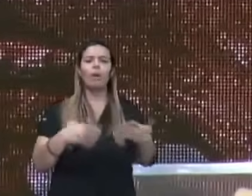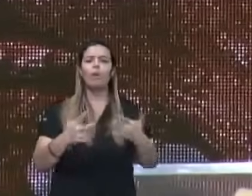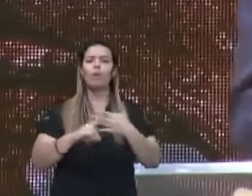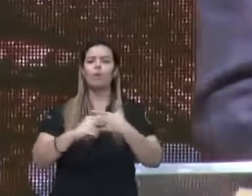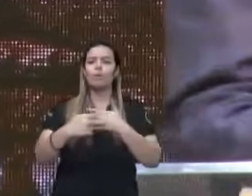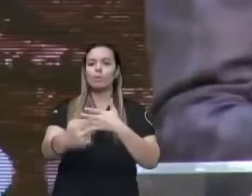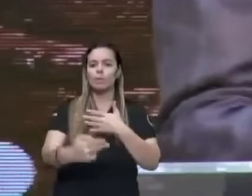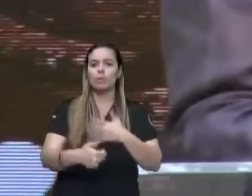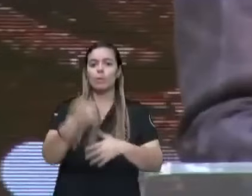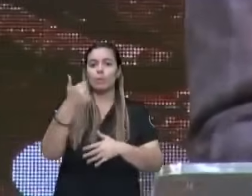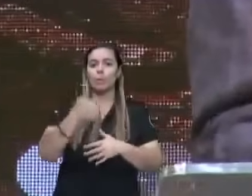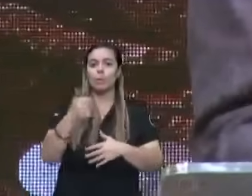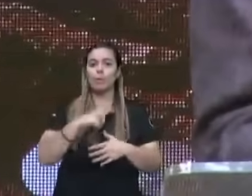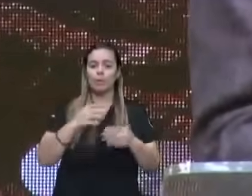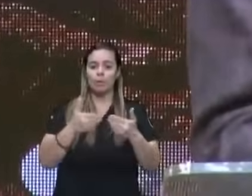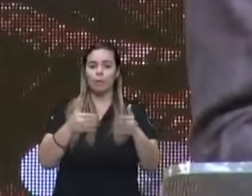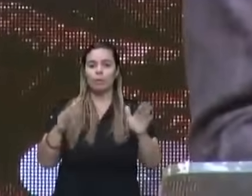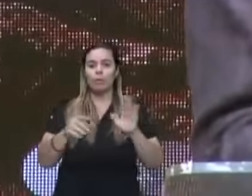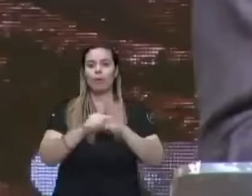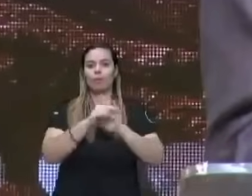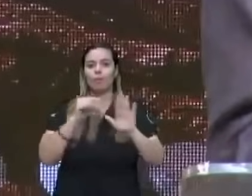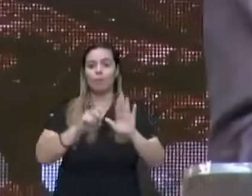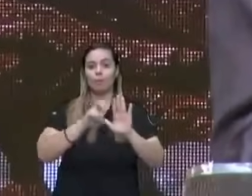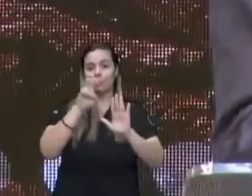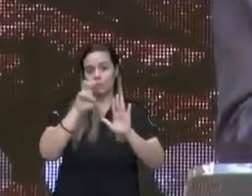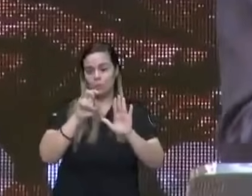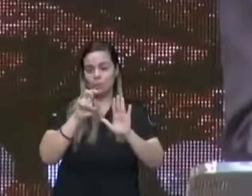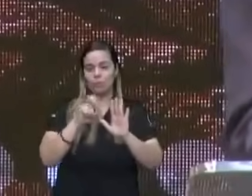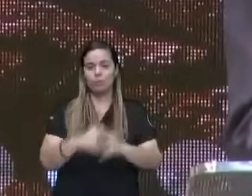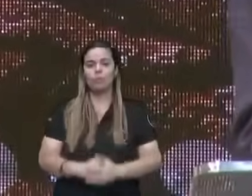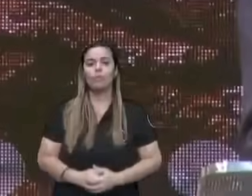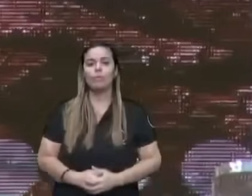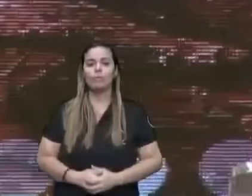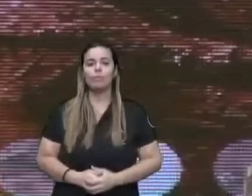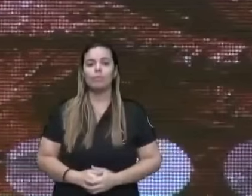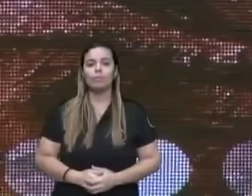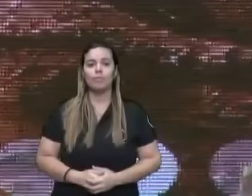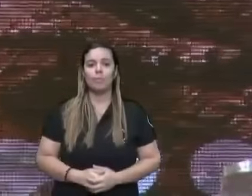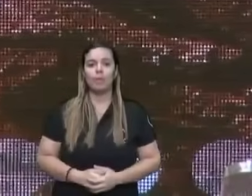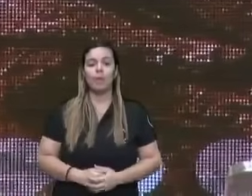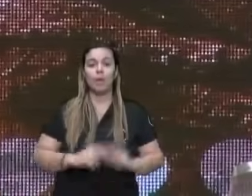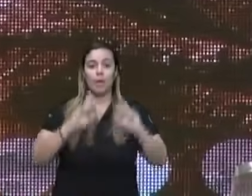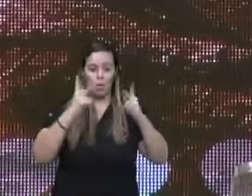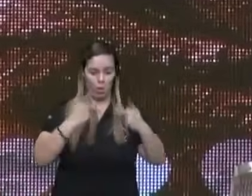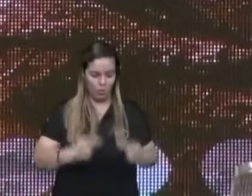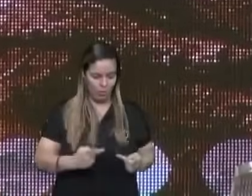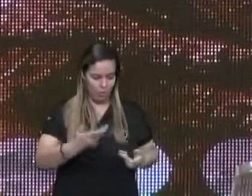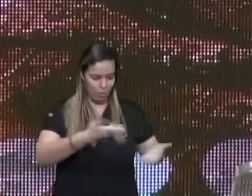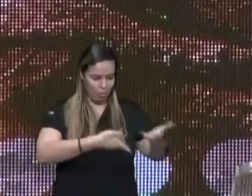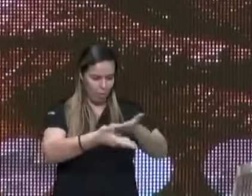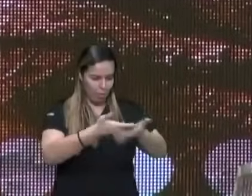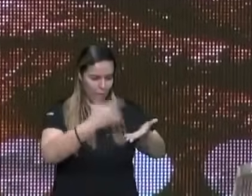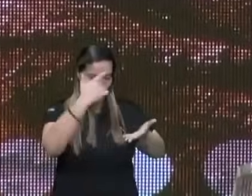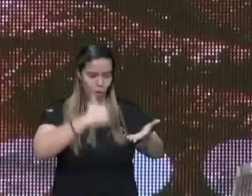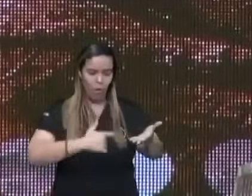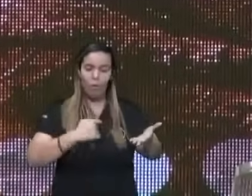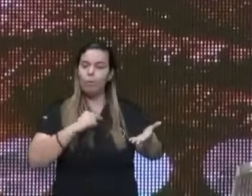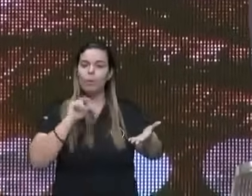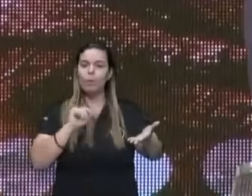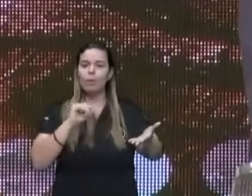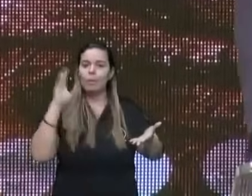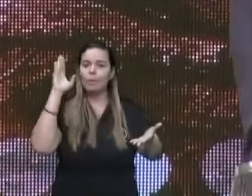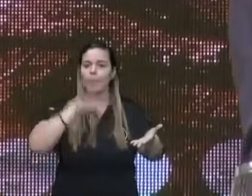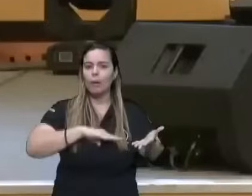consequências? A primeira está na abertura do versículo 5. Maldito é o homem.